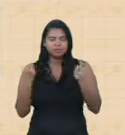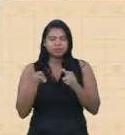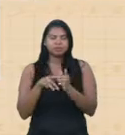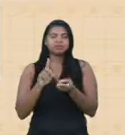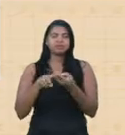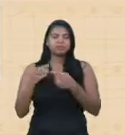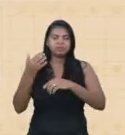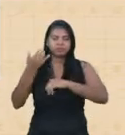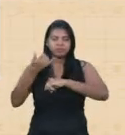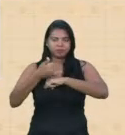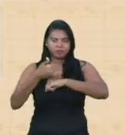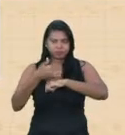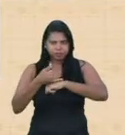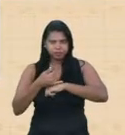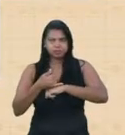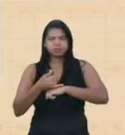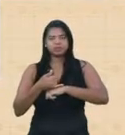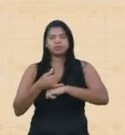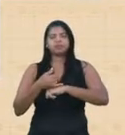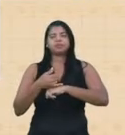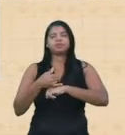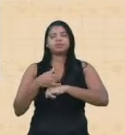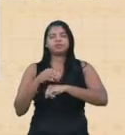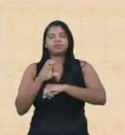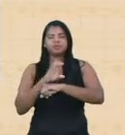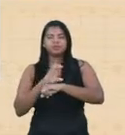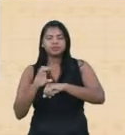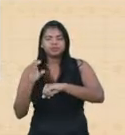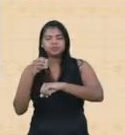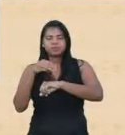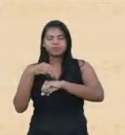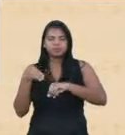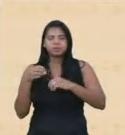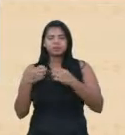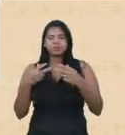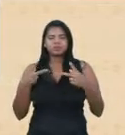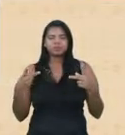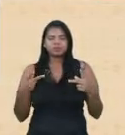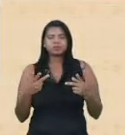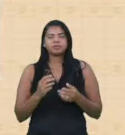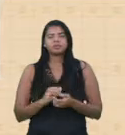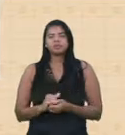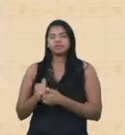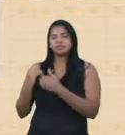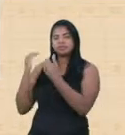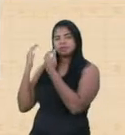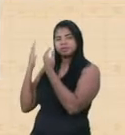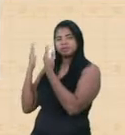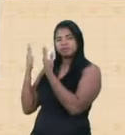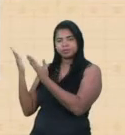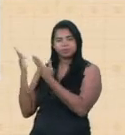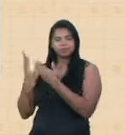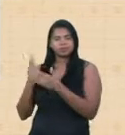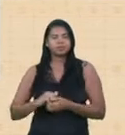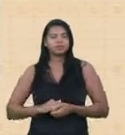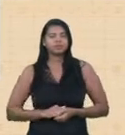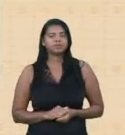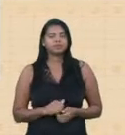ferro, níquel e cobalto como elementos de muita atração. Nós temos também os